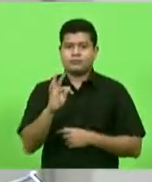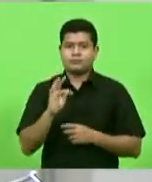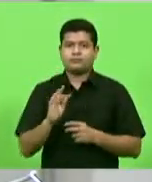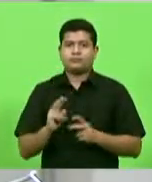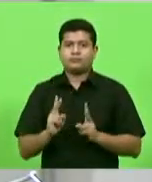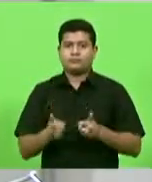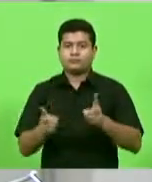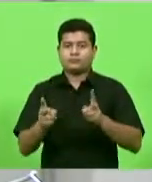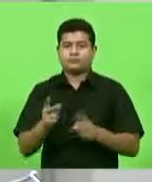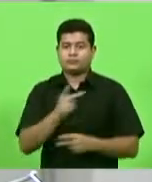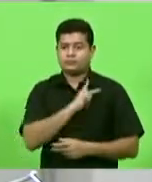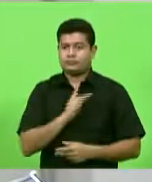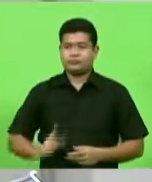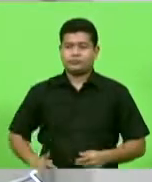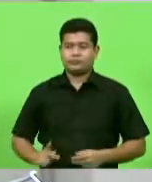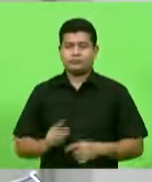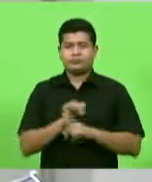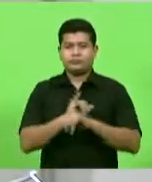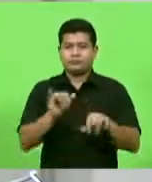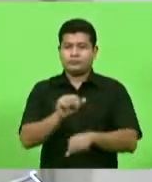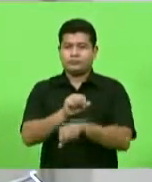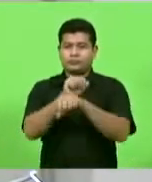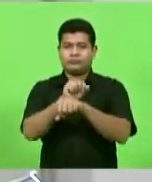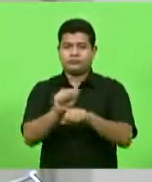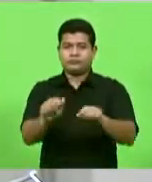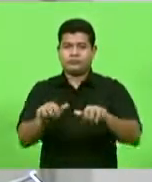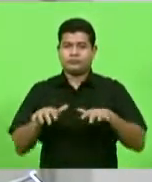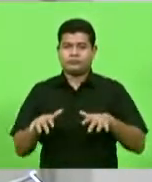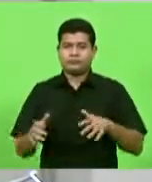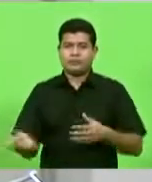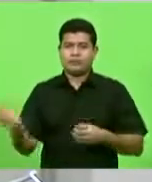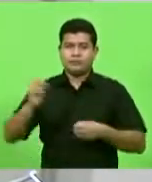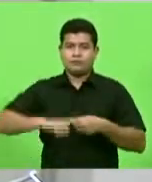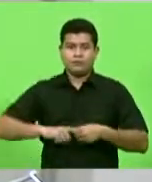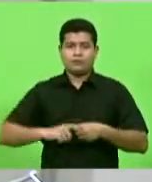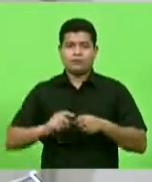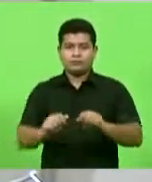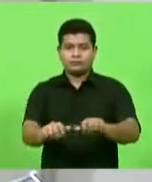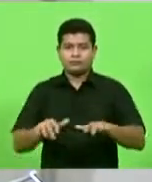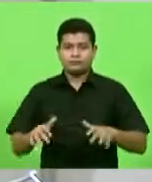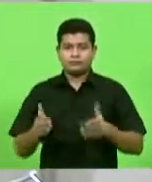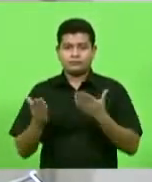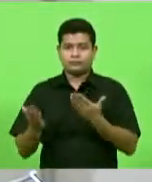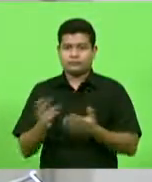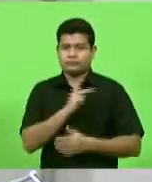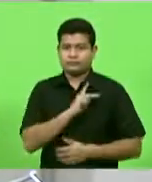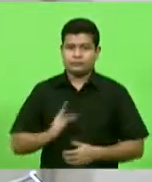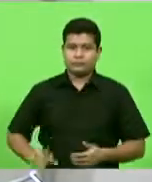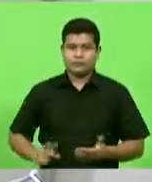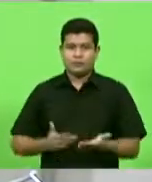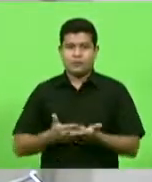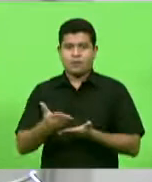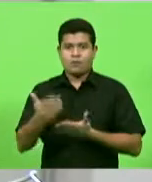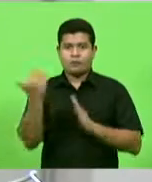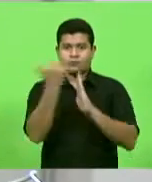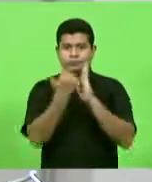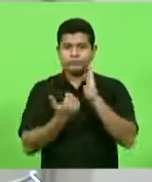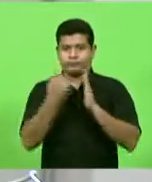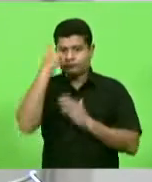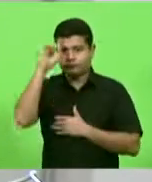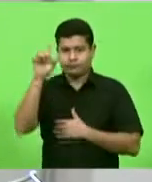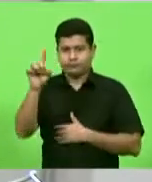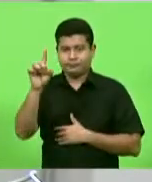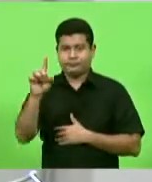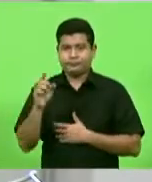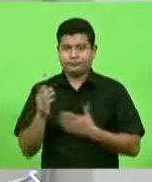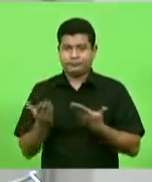suspendeu a sessão até às 16 horas. Reaberta a sessão. O senhor presidente adentrou no próximo horário. Ordem do dia.